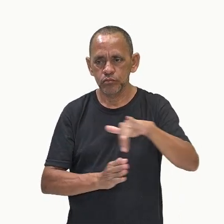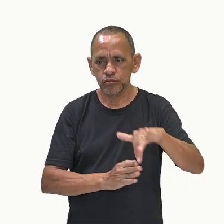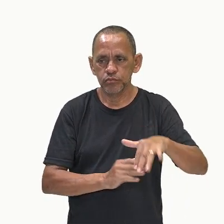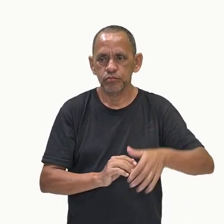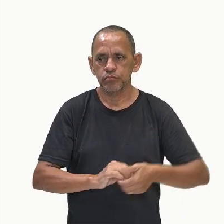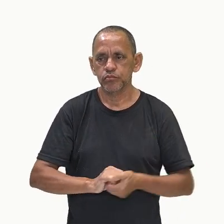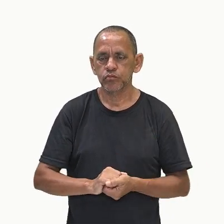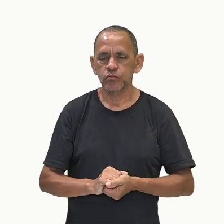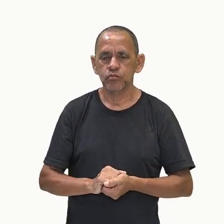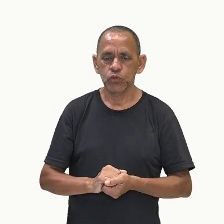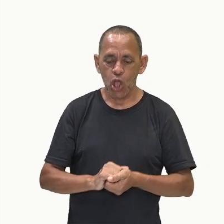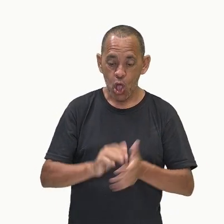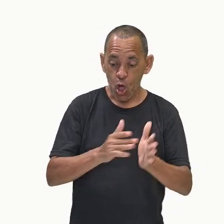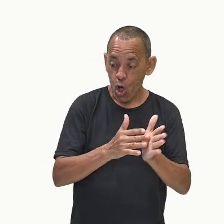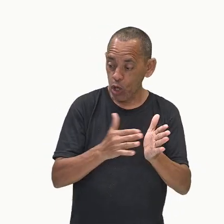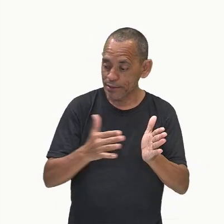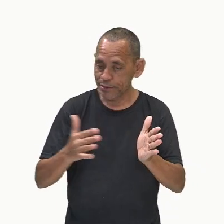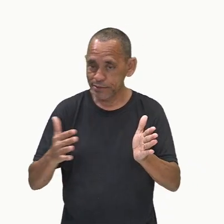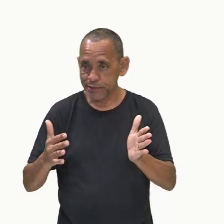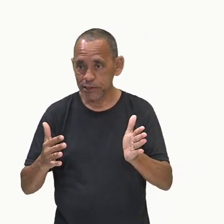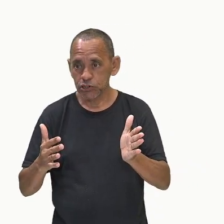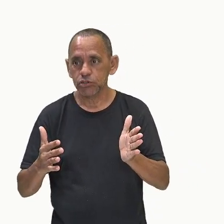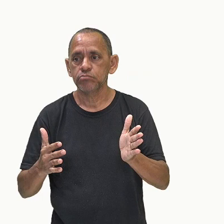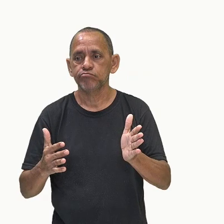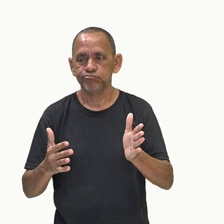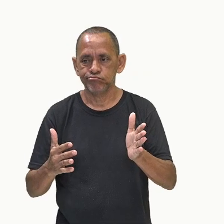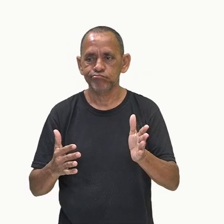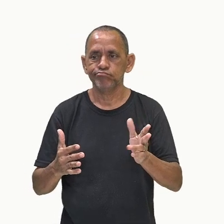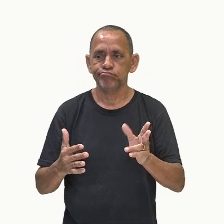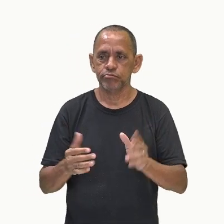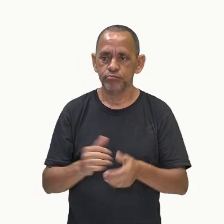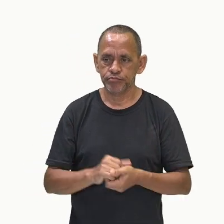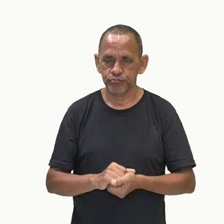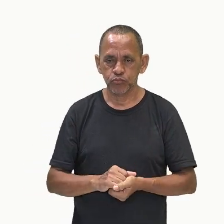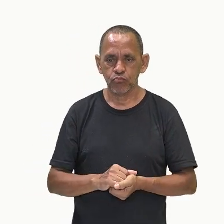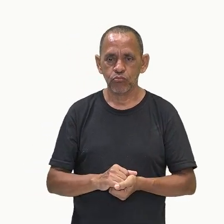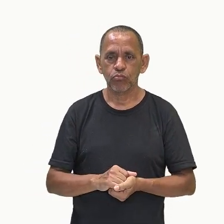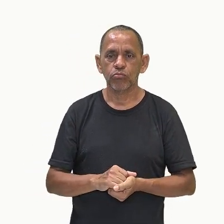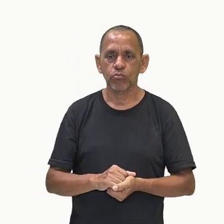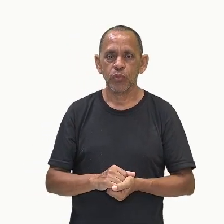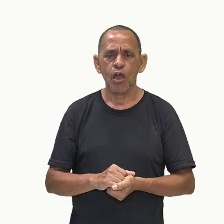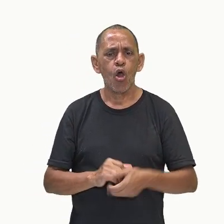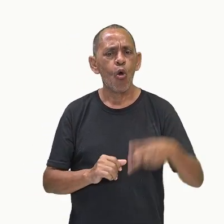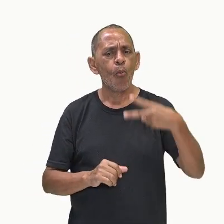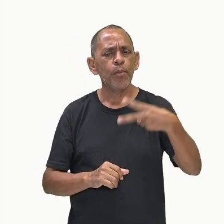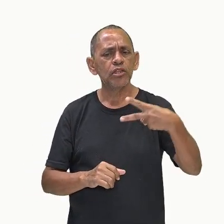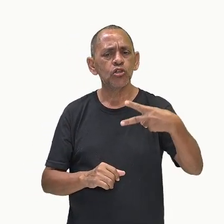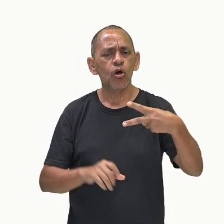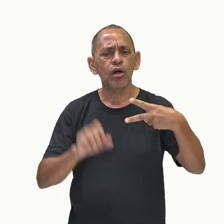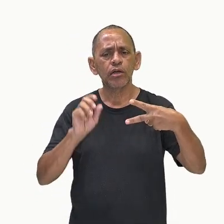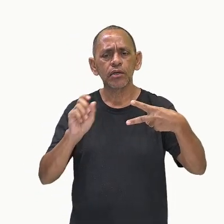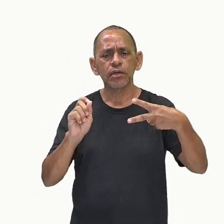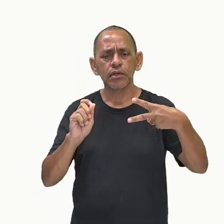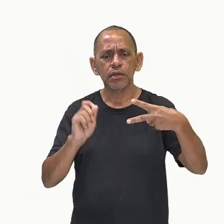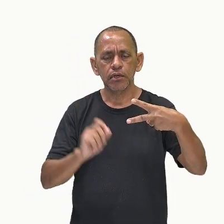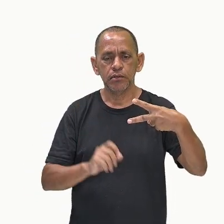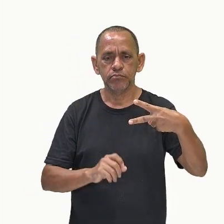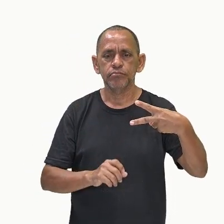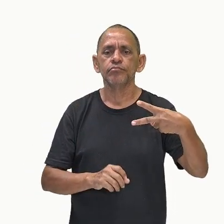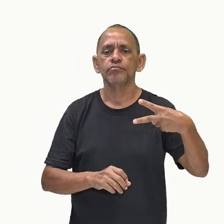ordem crescente. Quem seria o menor? O menor aqui seria o raiz de